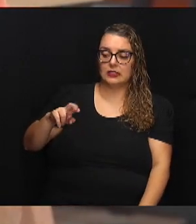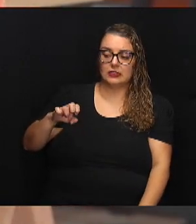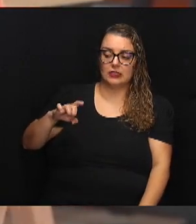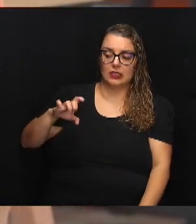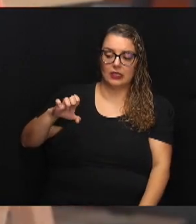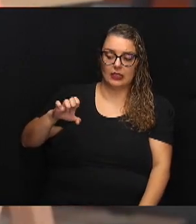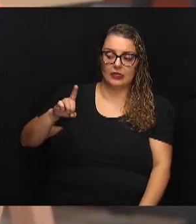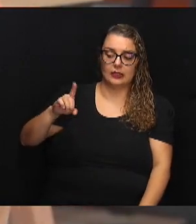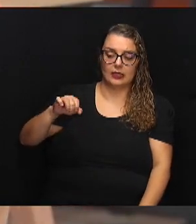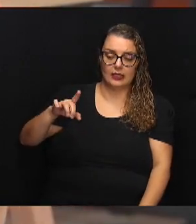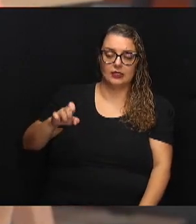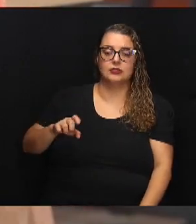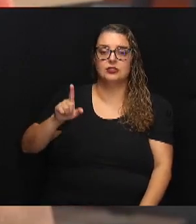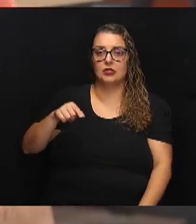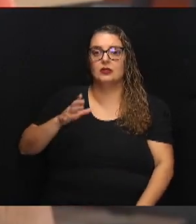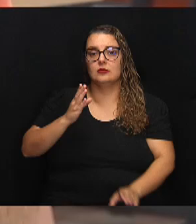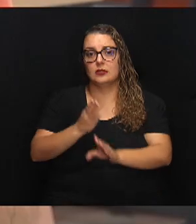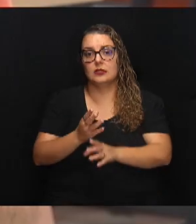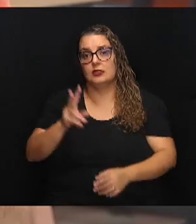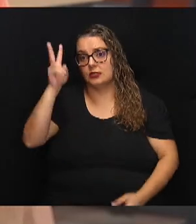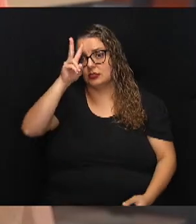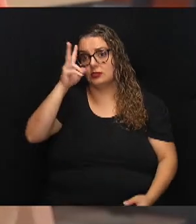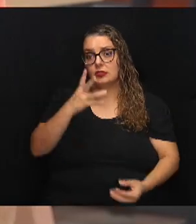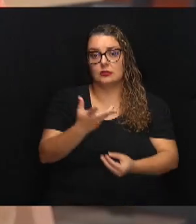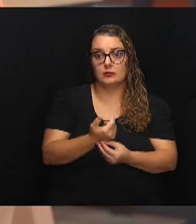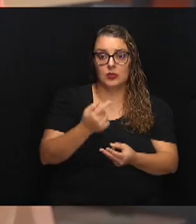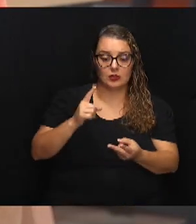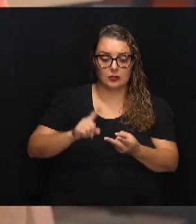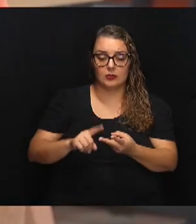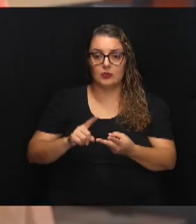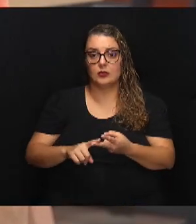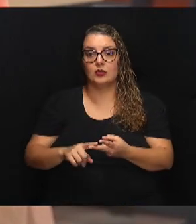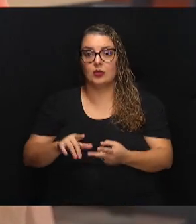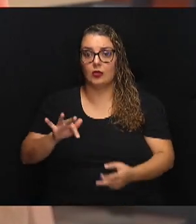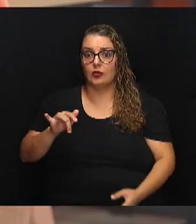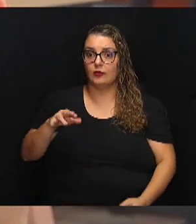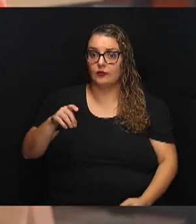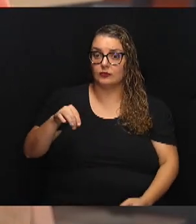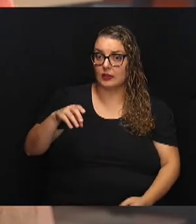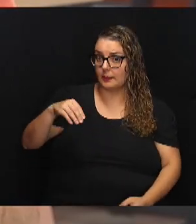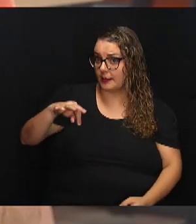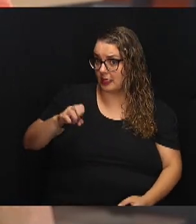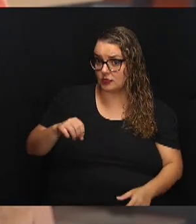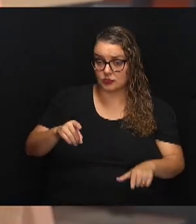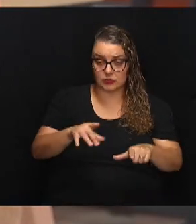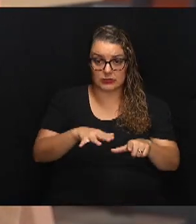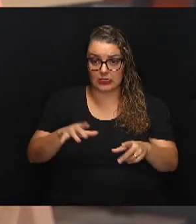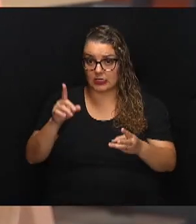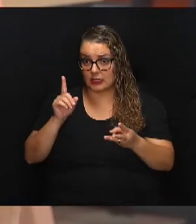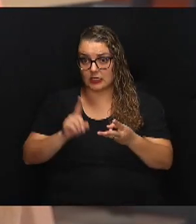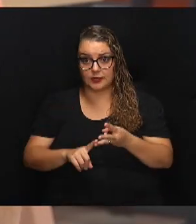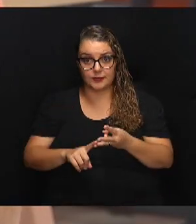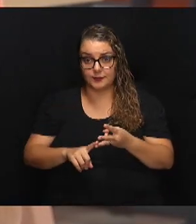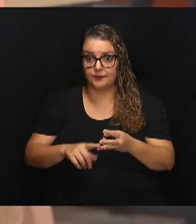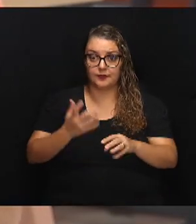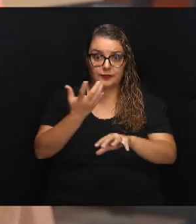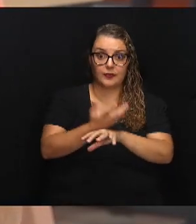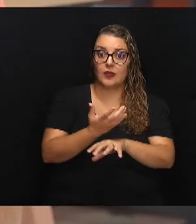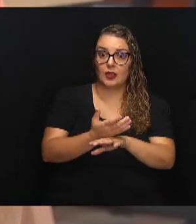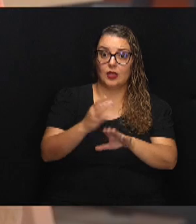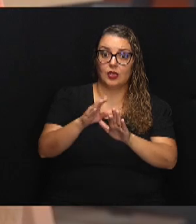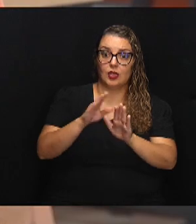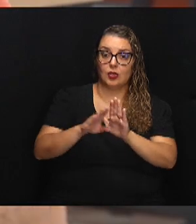esse contato com história da arte, disciplinas de fundamentos do design, disciplinas de programação